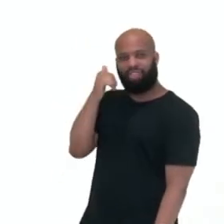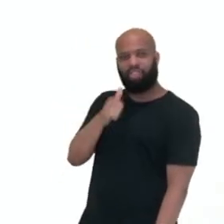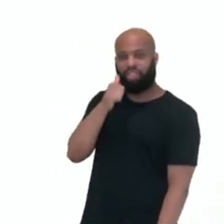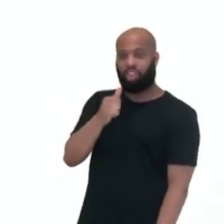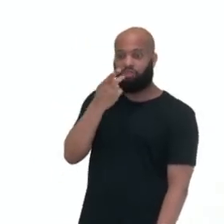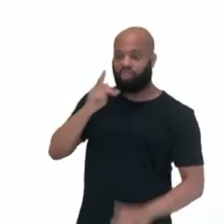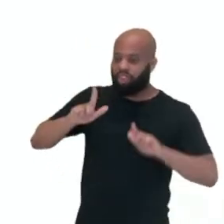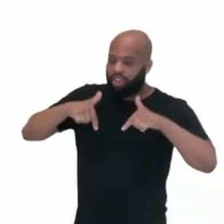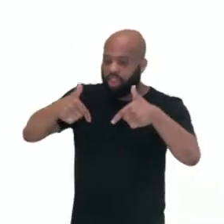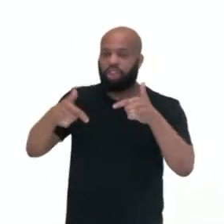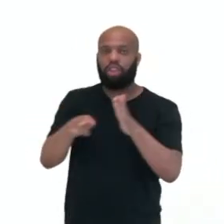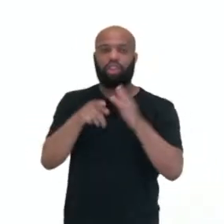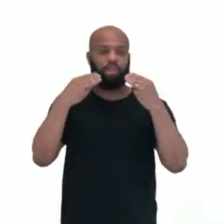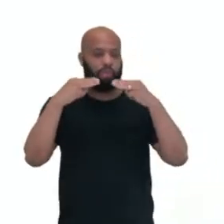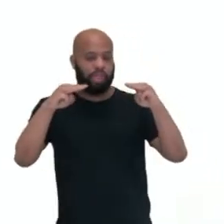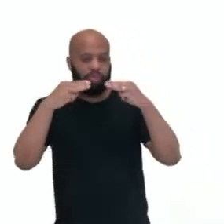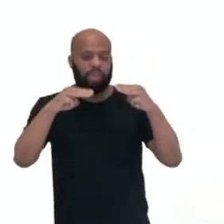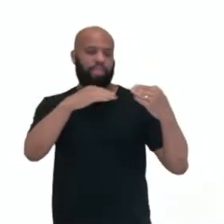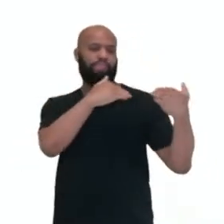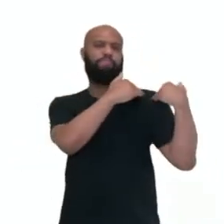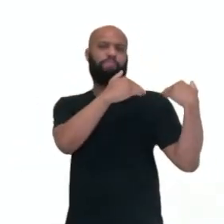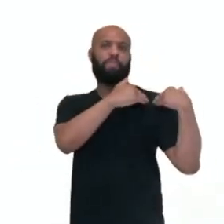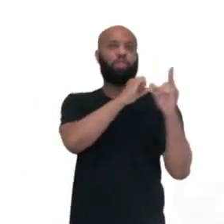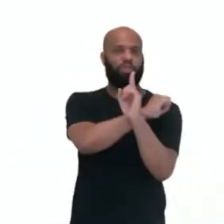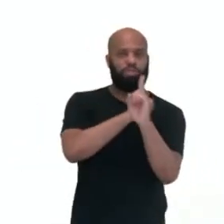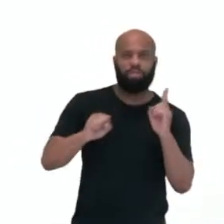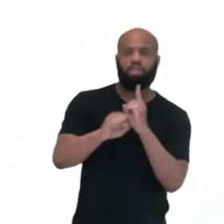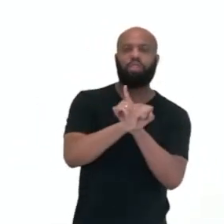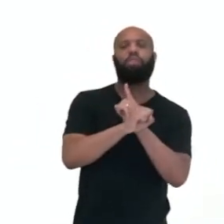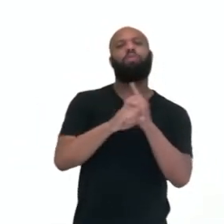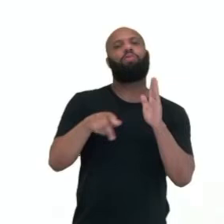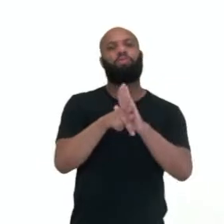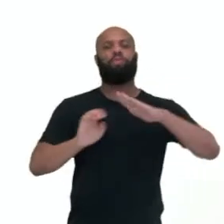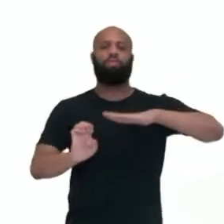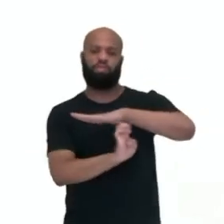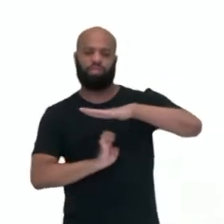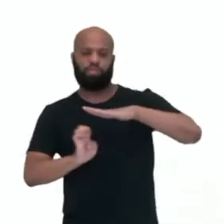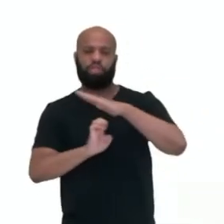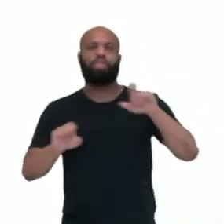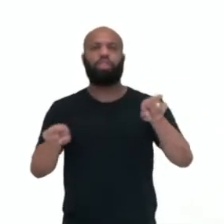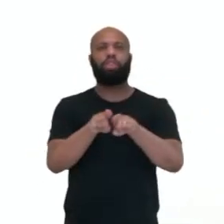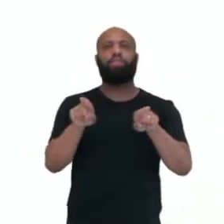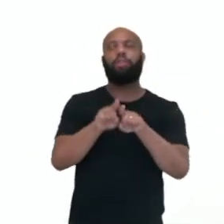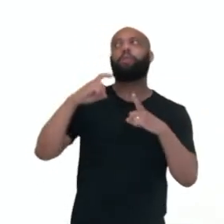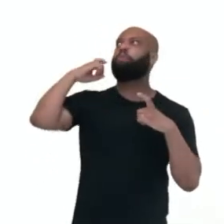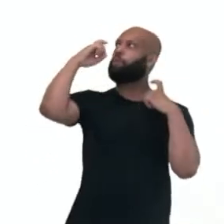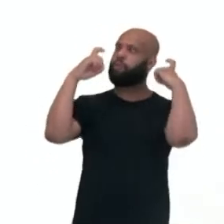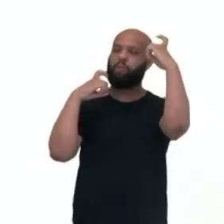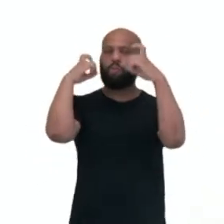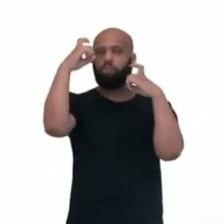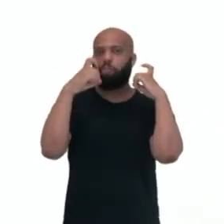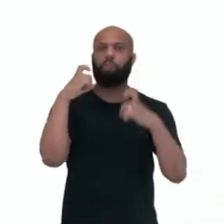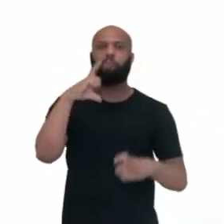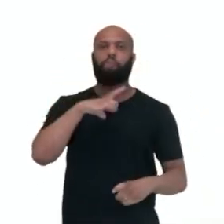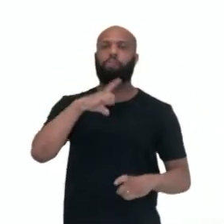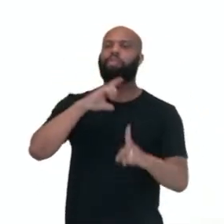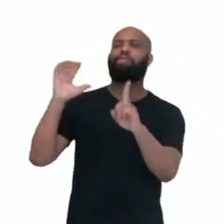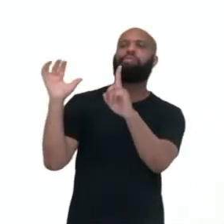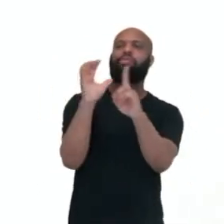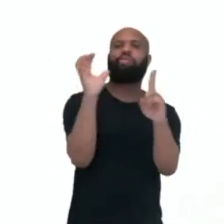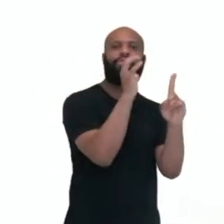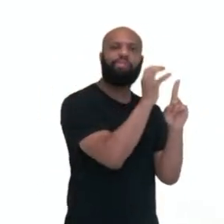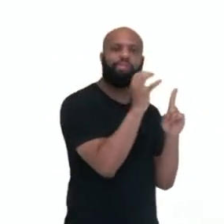ações de marketing, responsabilidade social das empresas e sobre a sua preocupação com a influência